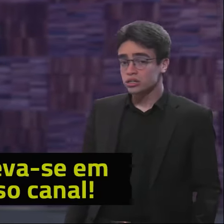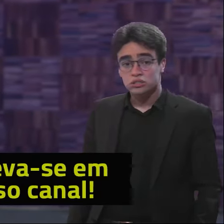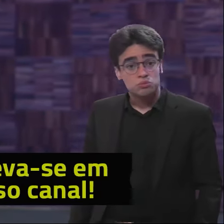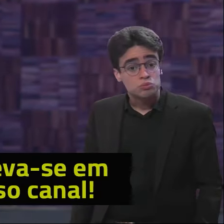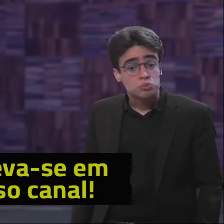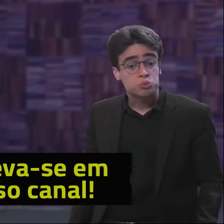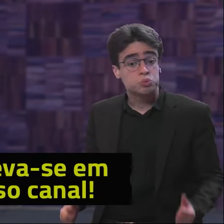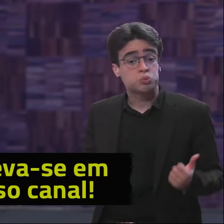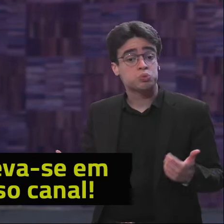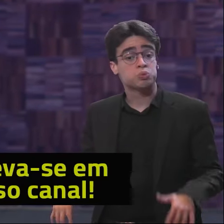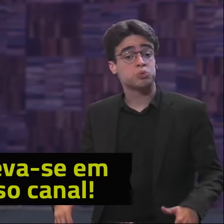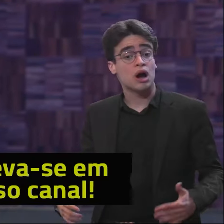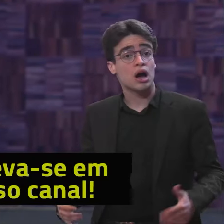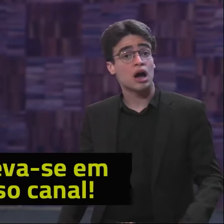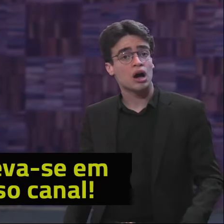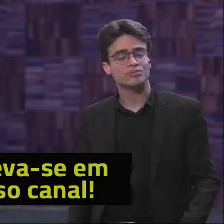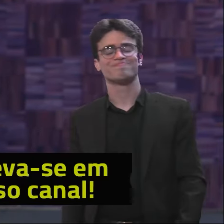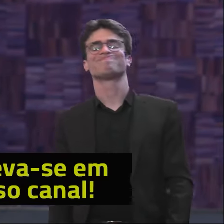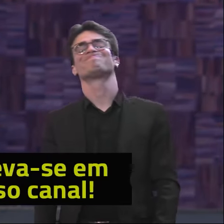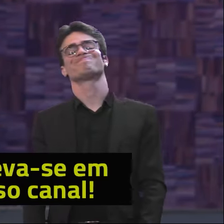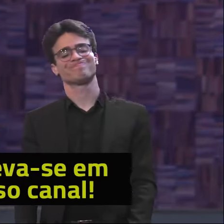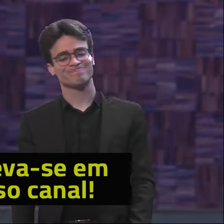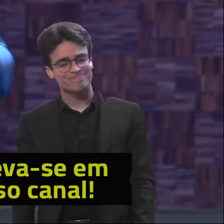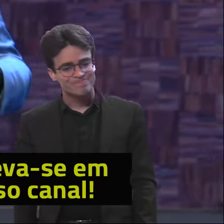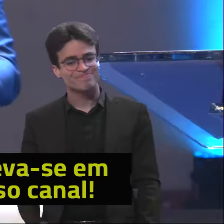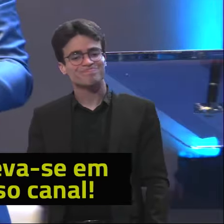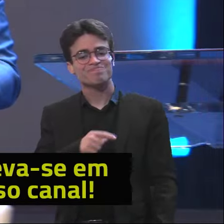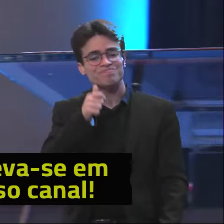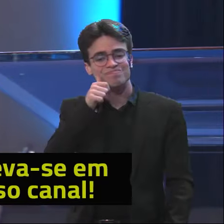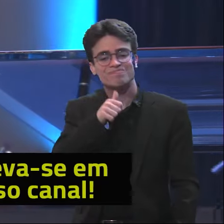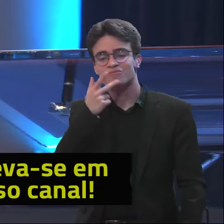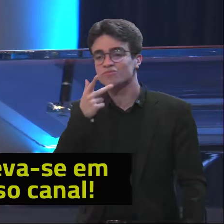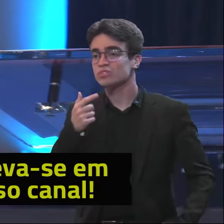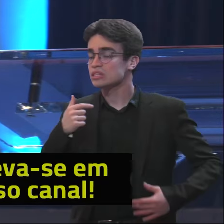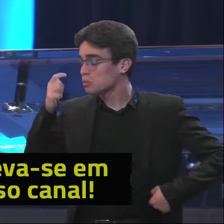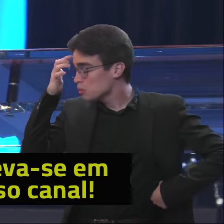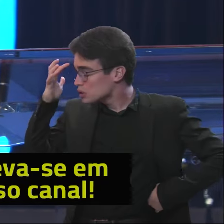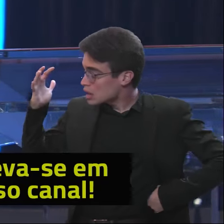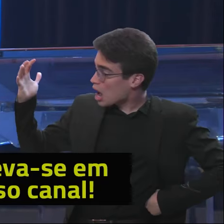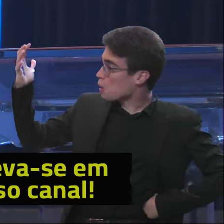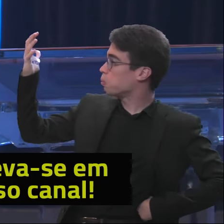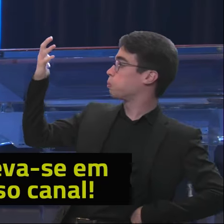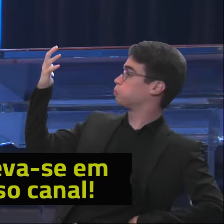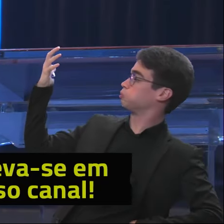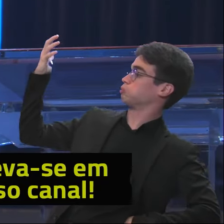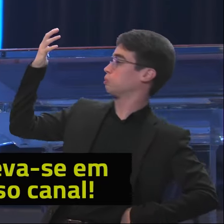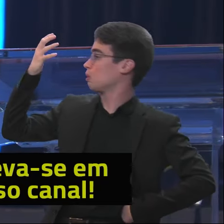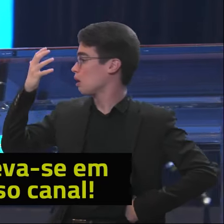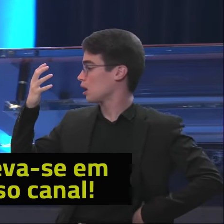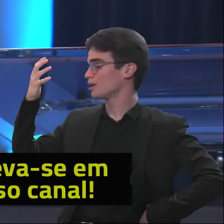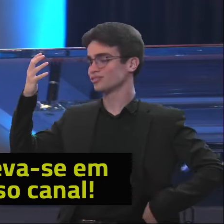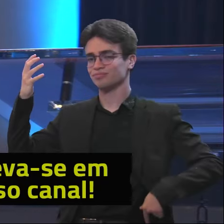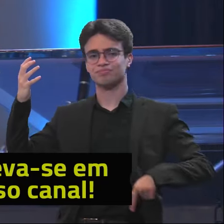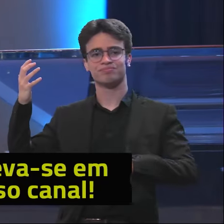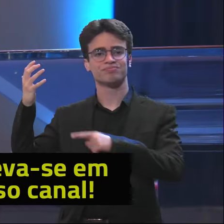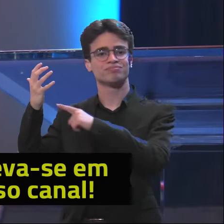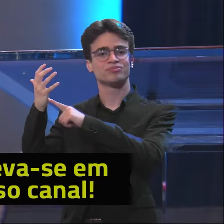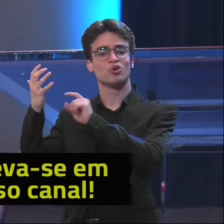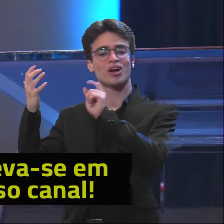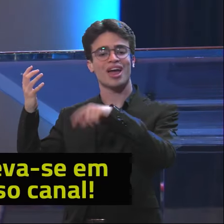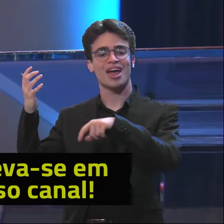esses pensamentos que me sobrevieram à mente, eles eram, sim, a ação do